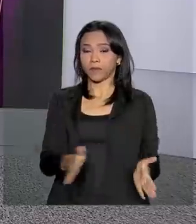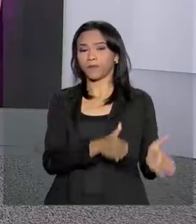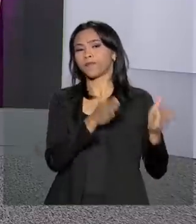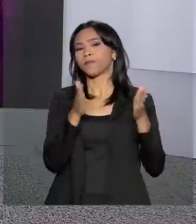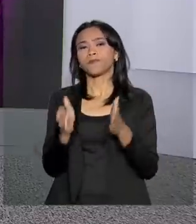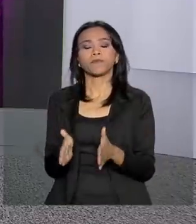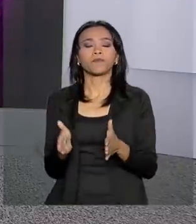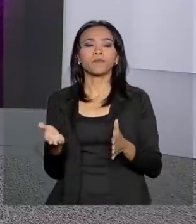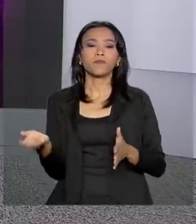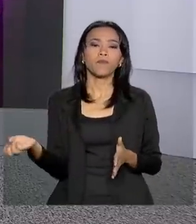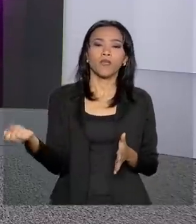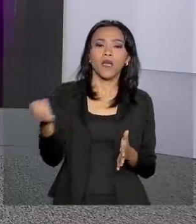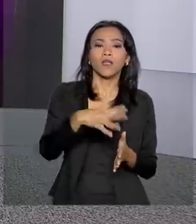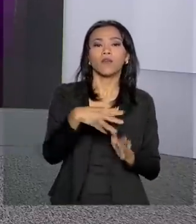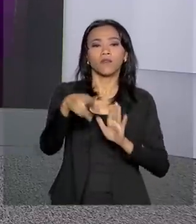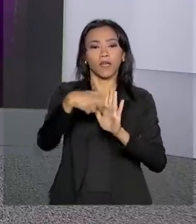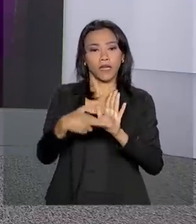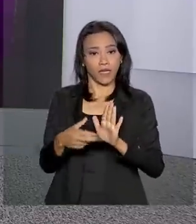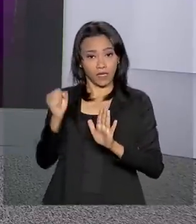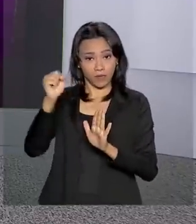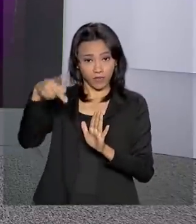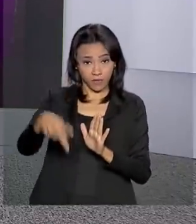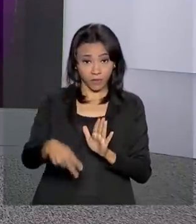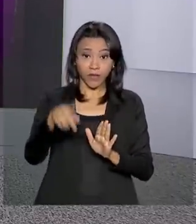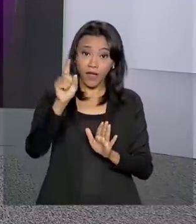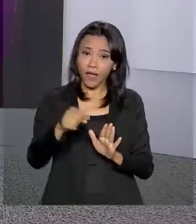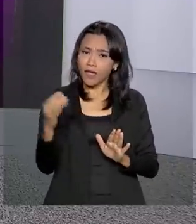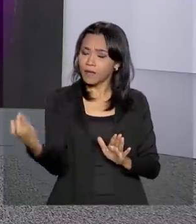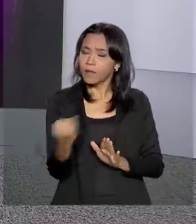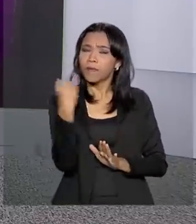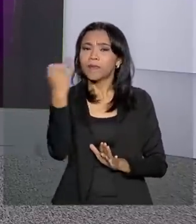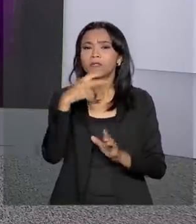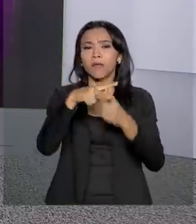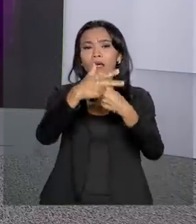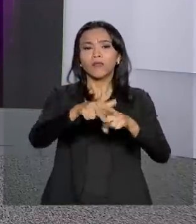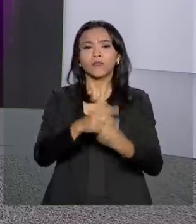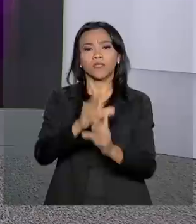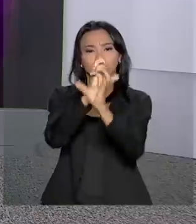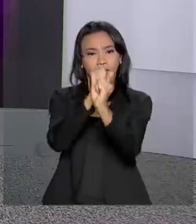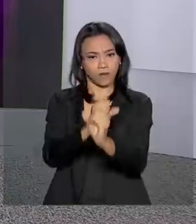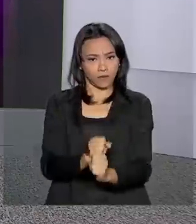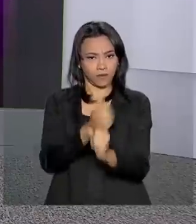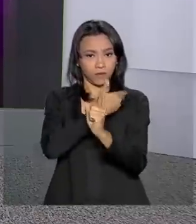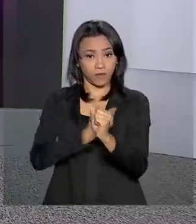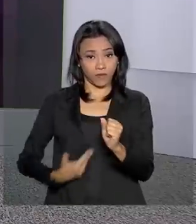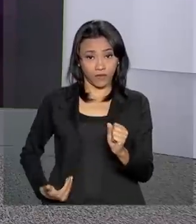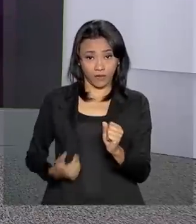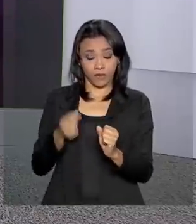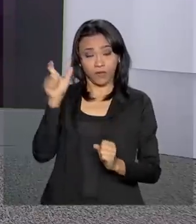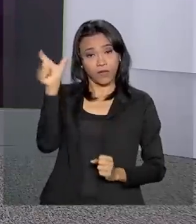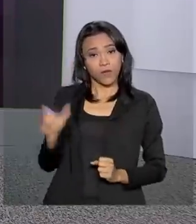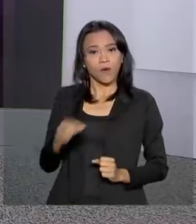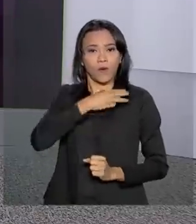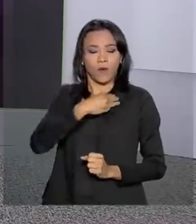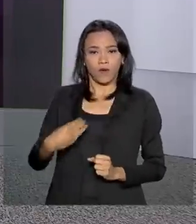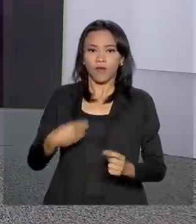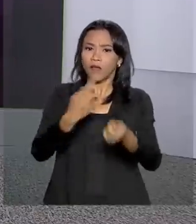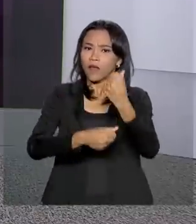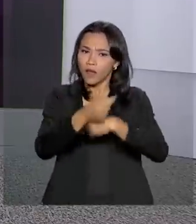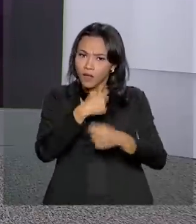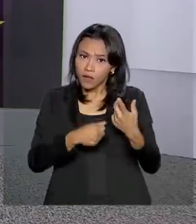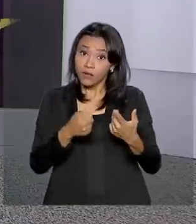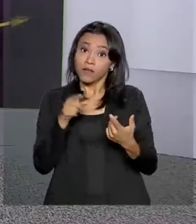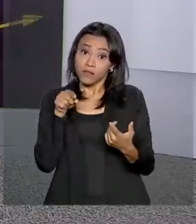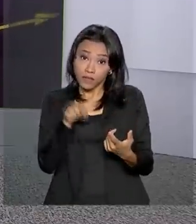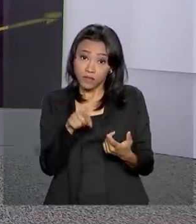é considerada pelo governo essencial para ajustar as contas públicas. Para o ministro da Economia, Paulo Guedes, o sistema atual, além de aumentar o